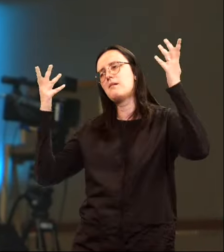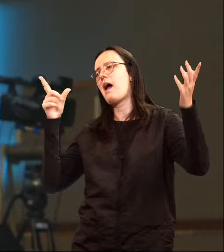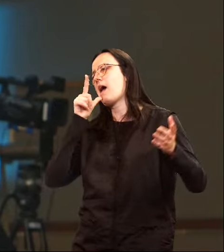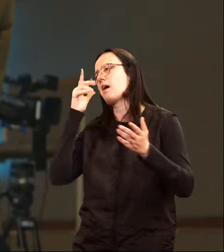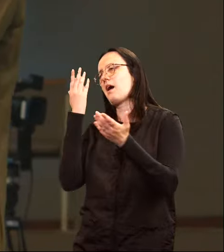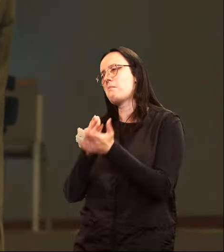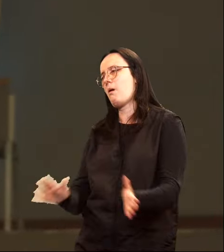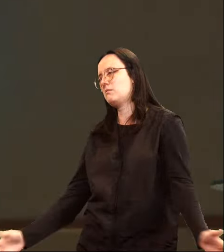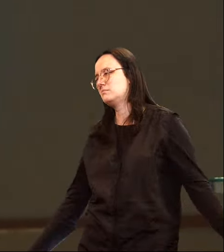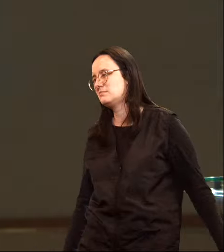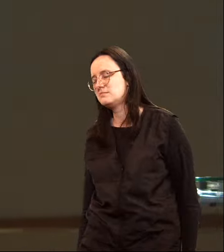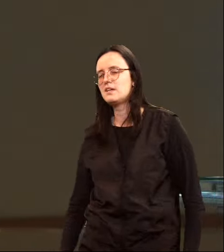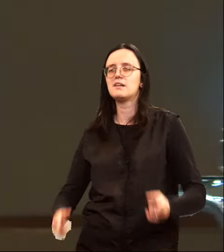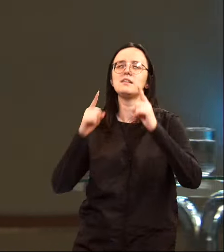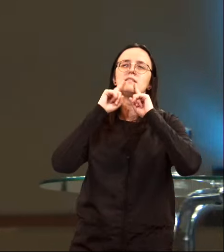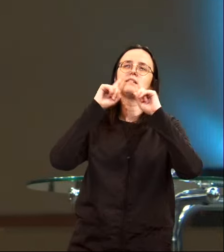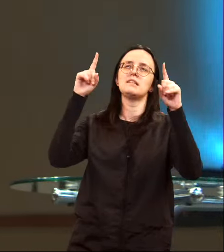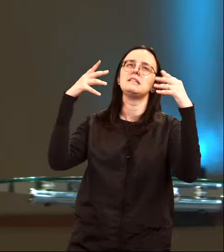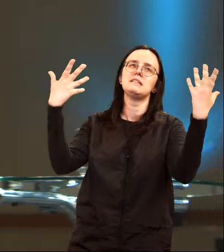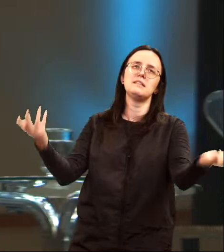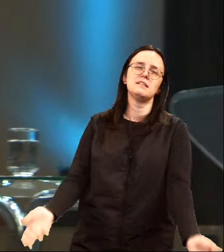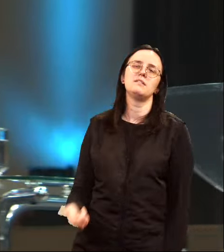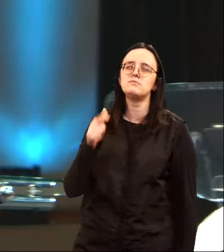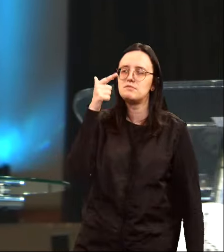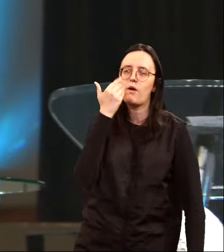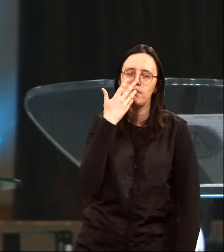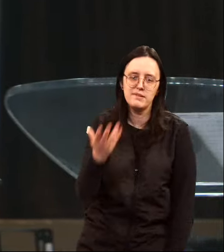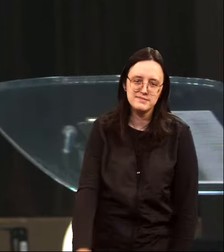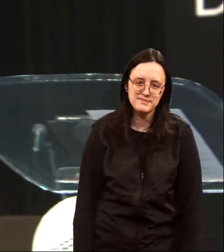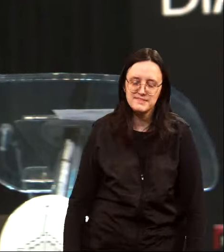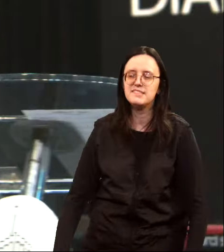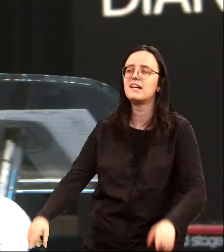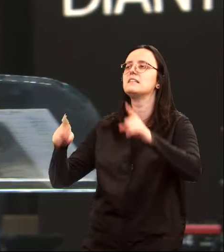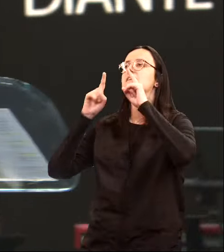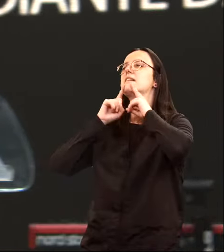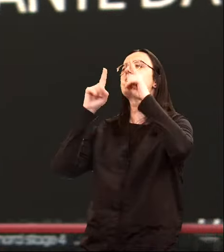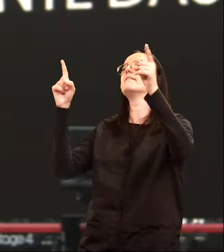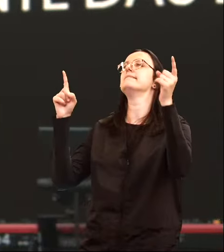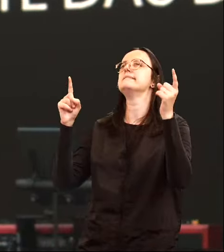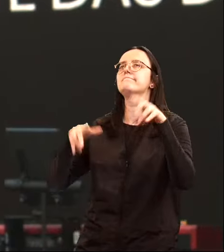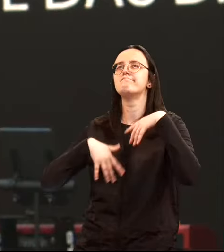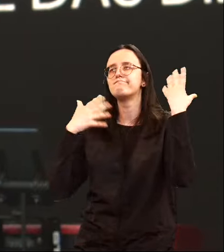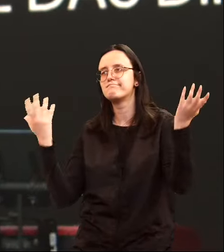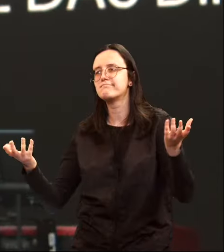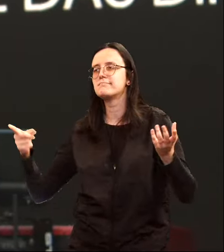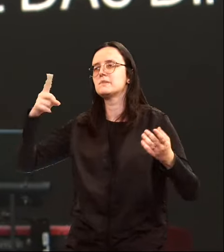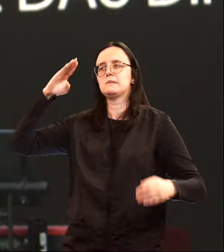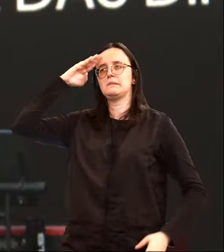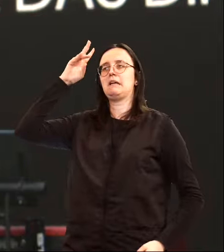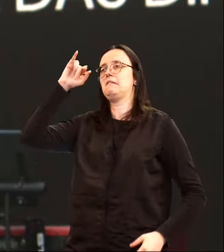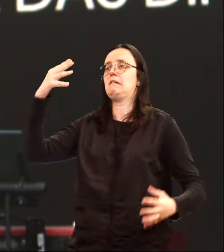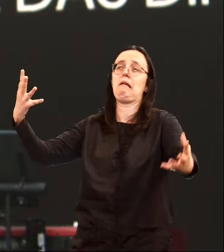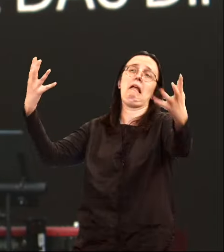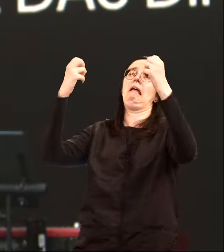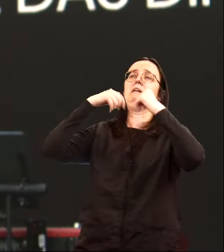acabou. Reclamaram porque não tinha comida. Reclamaram porque os exércitos dos egípcios estavam seguindo.